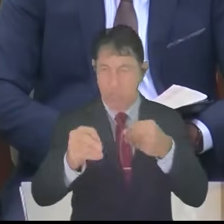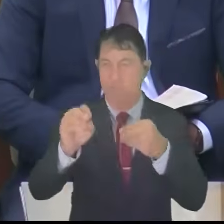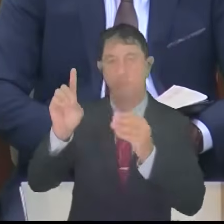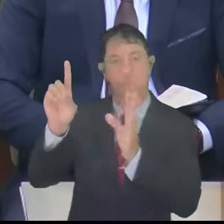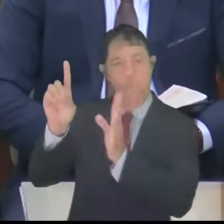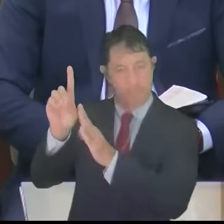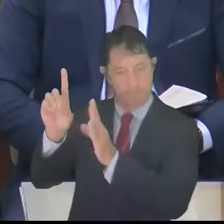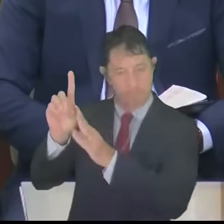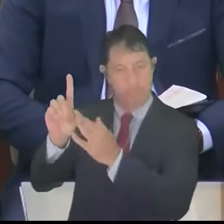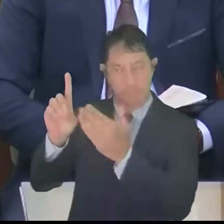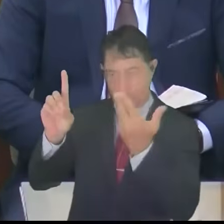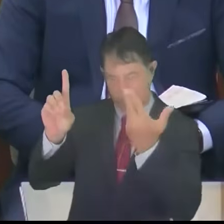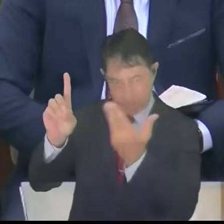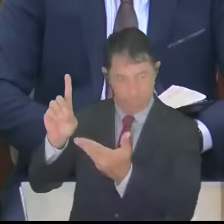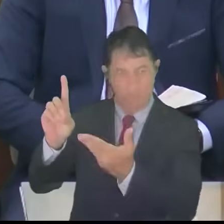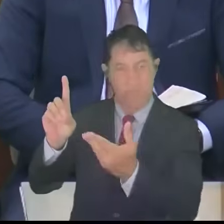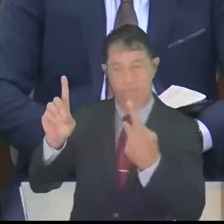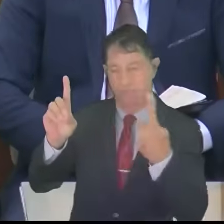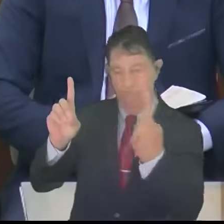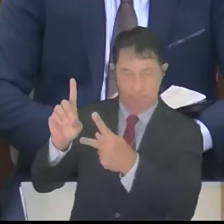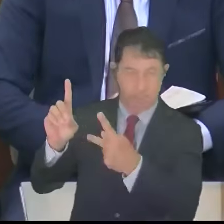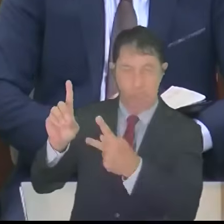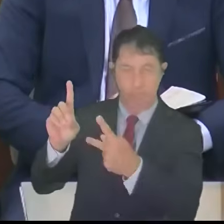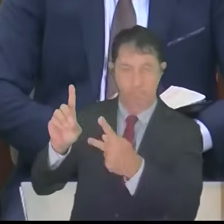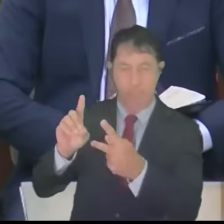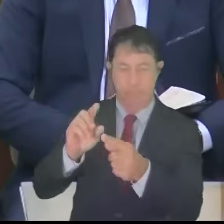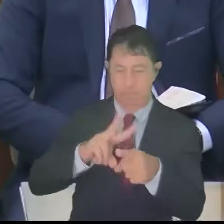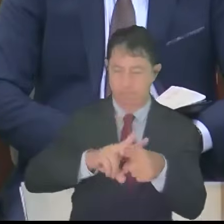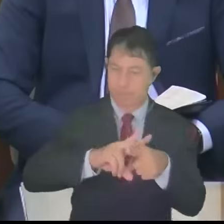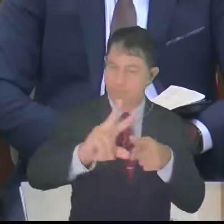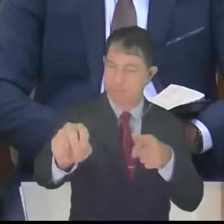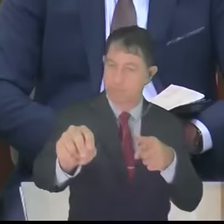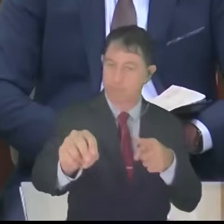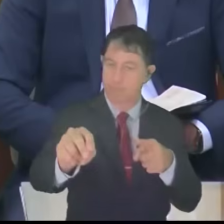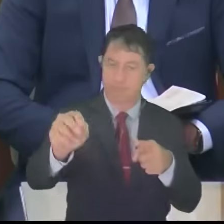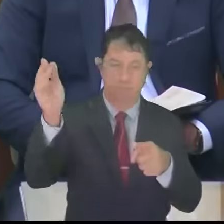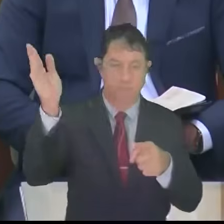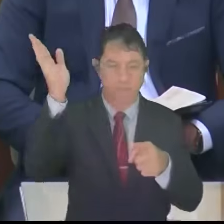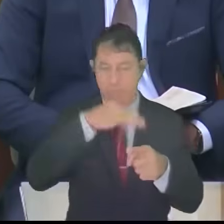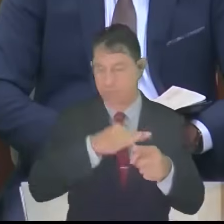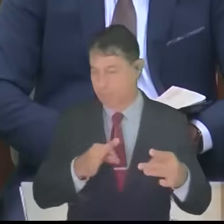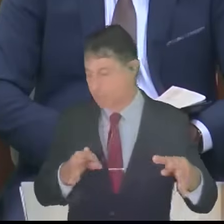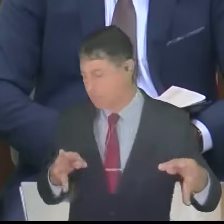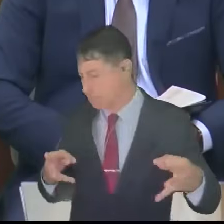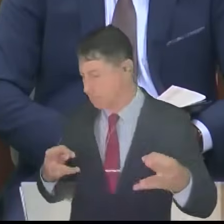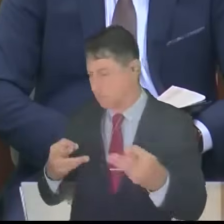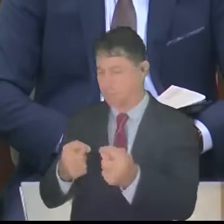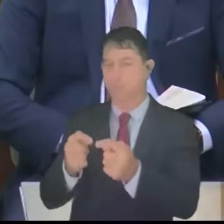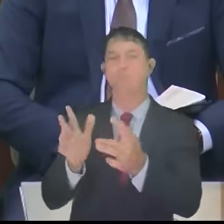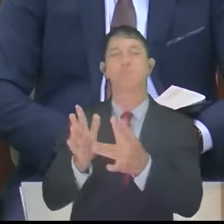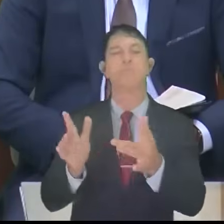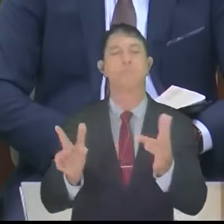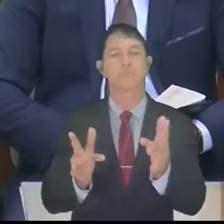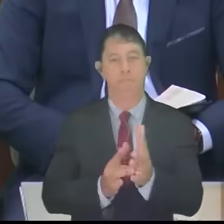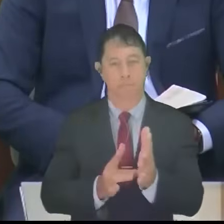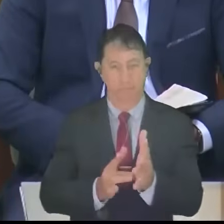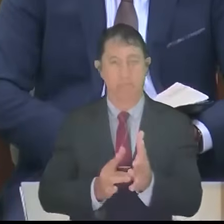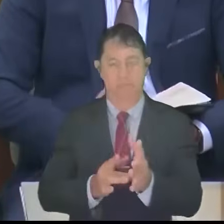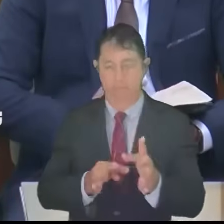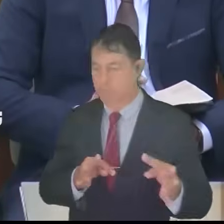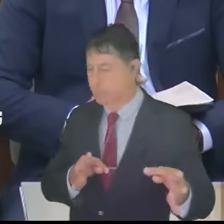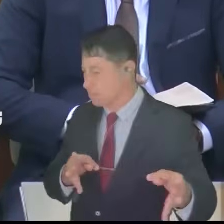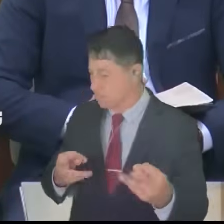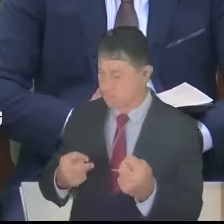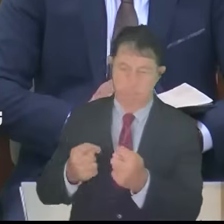Jesus. O poder de expulsar demônio está nas mãos de Jesus, porque Jesus disse: todas as